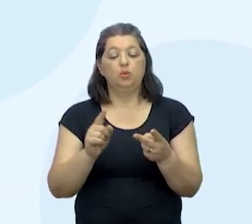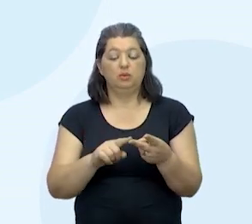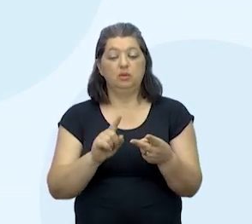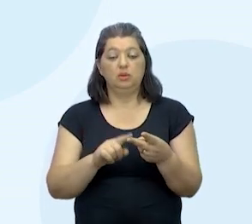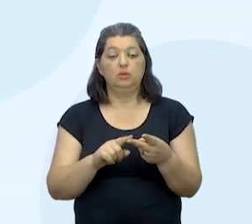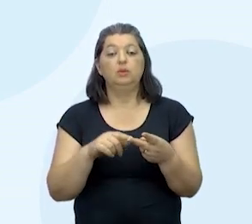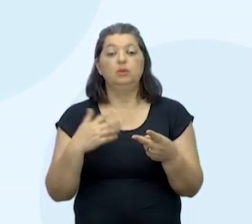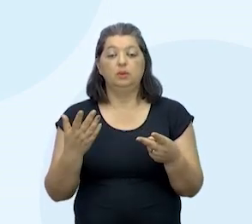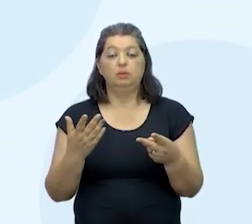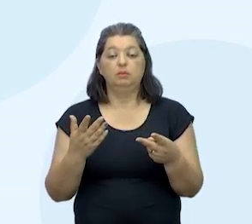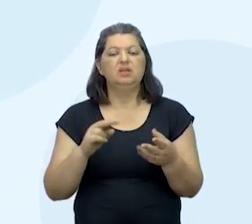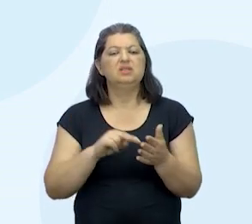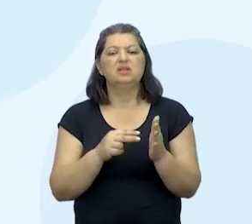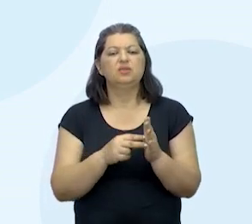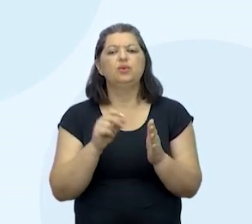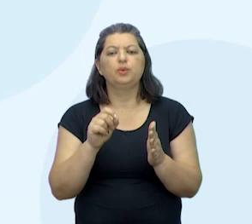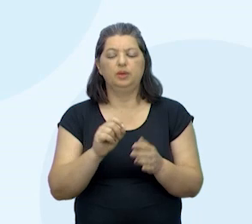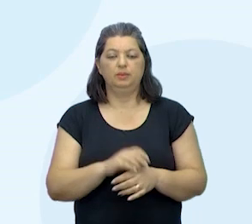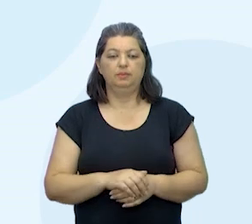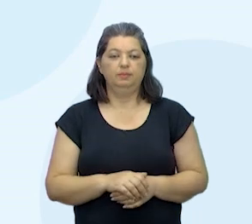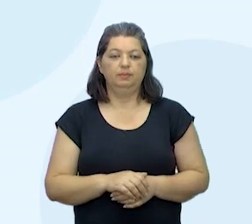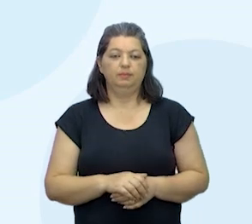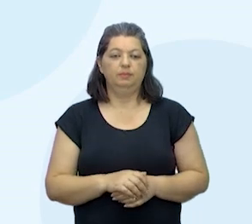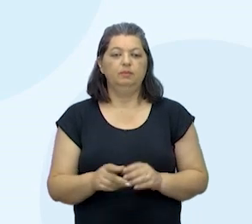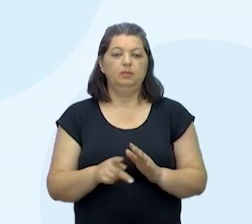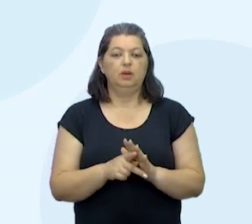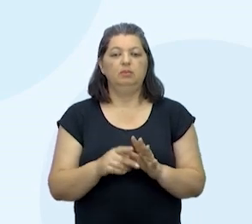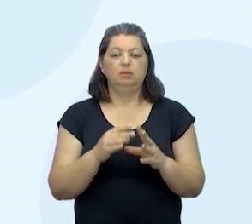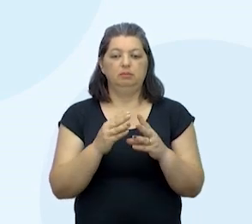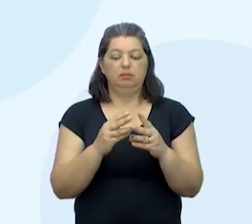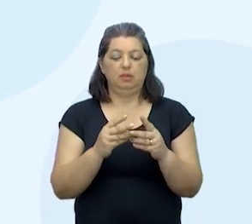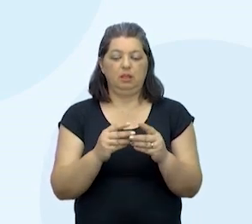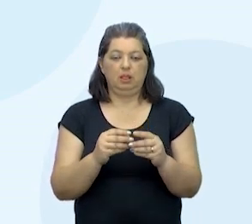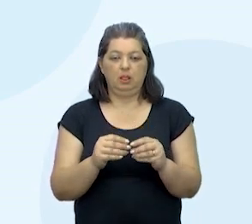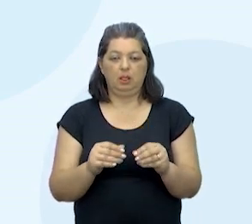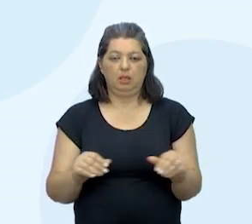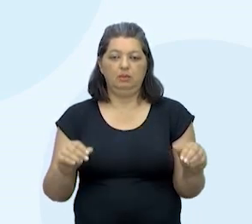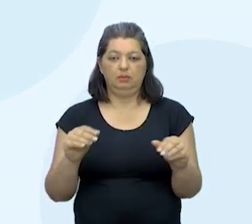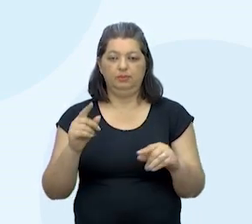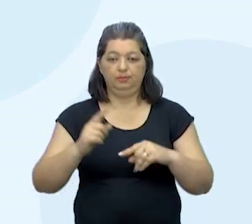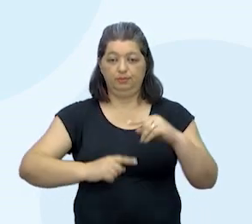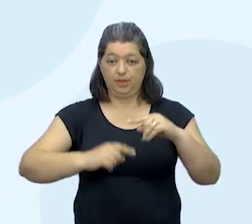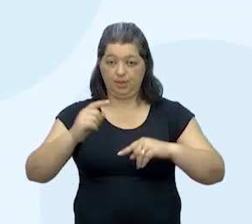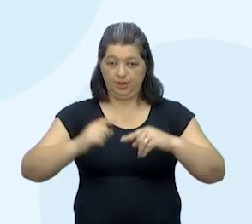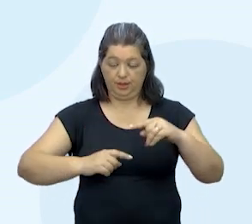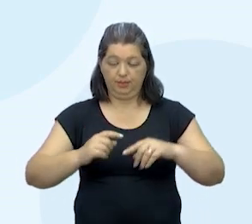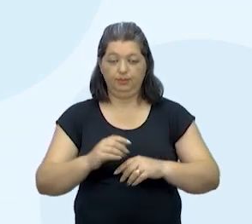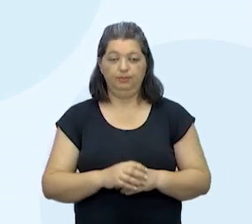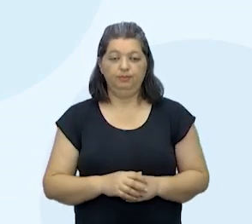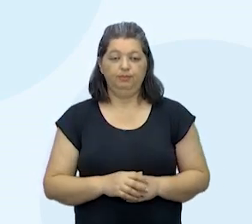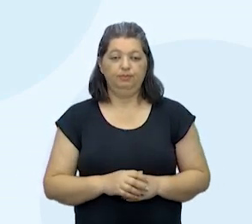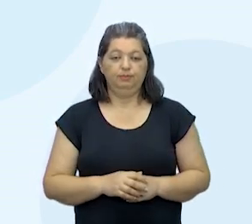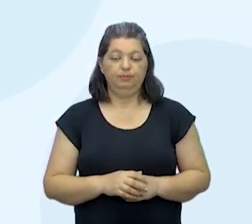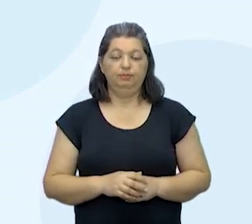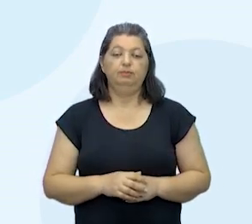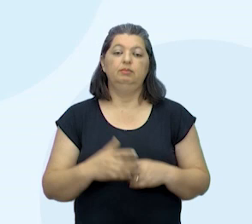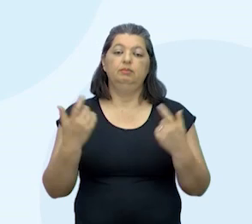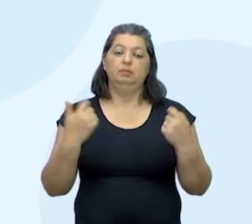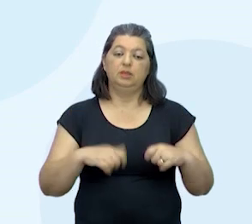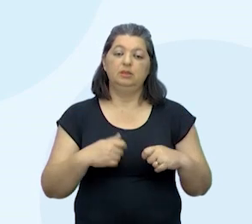O que quer dizer isso? Que a degradação desses materiais, ela depende da ação